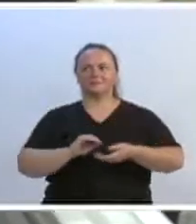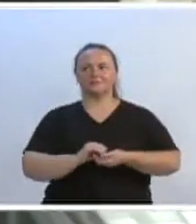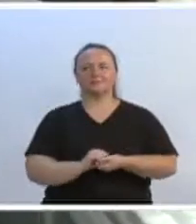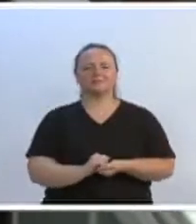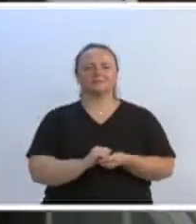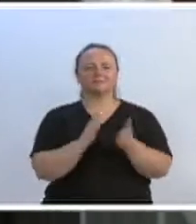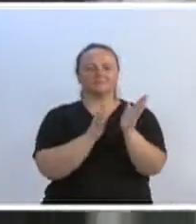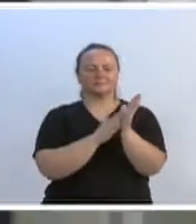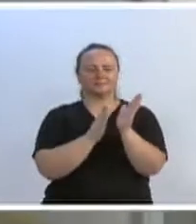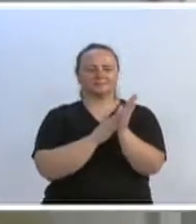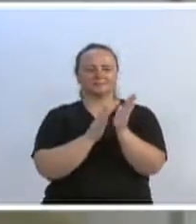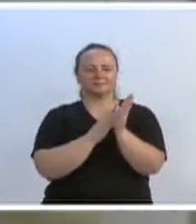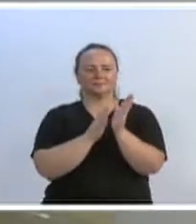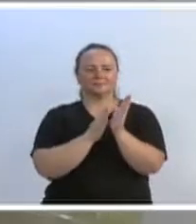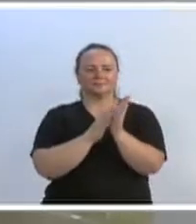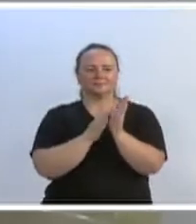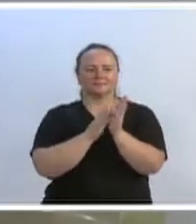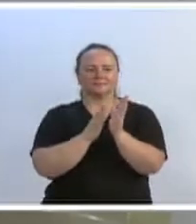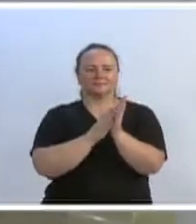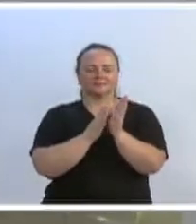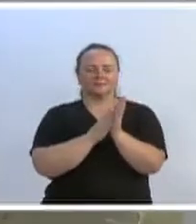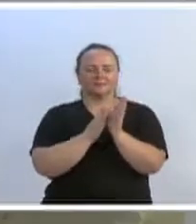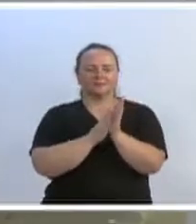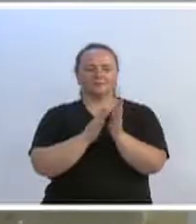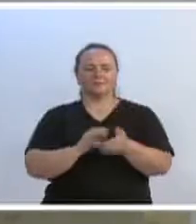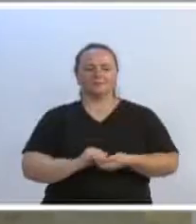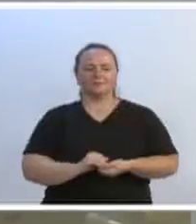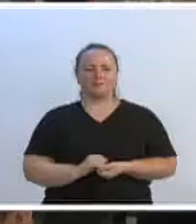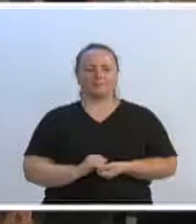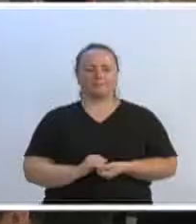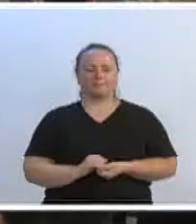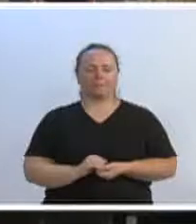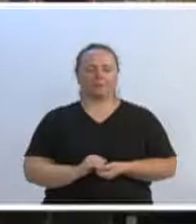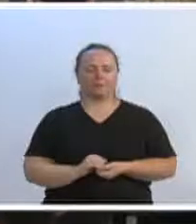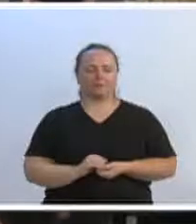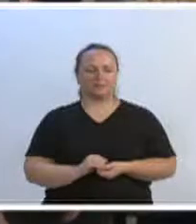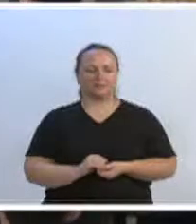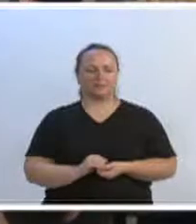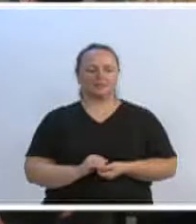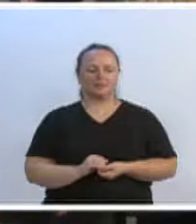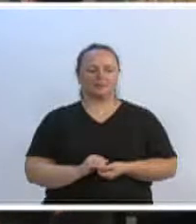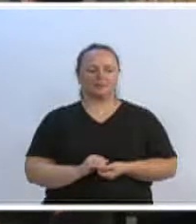Hugo Bruckler, bisneto do cientista e pesquisador Fritz Müller.